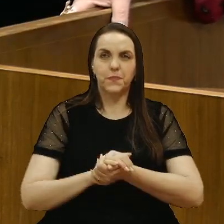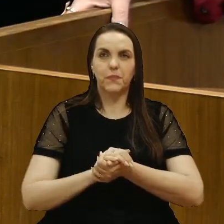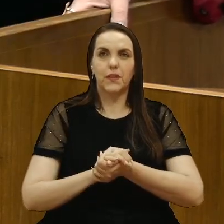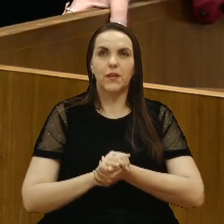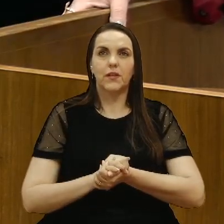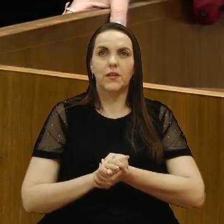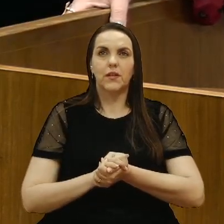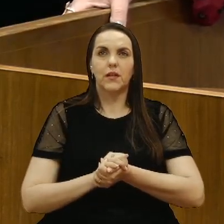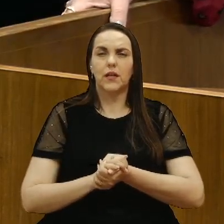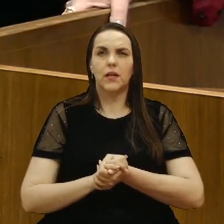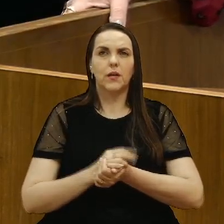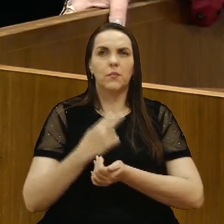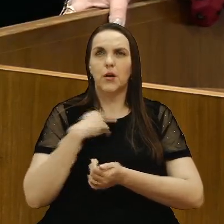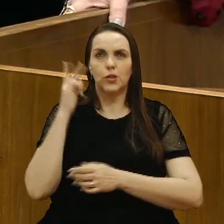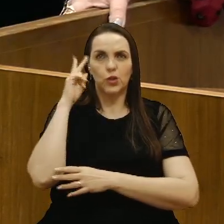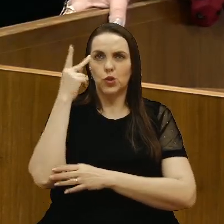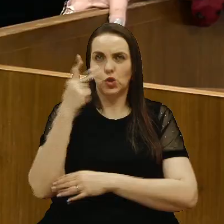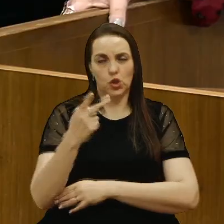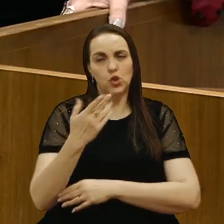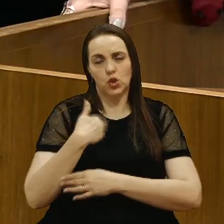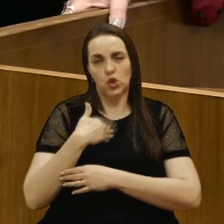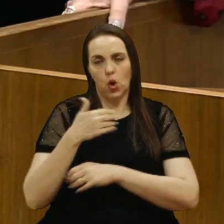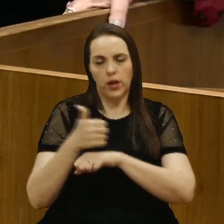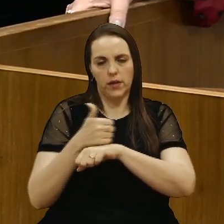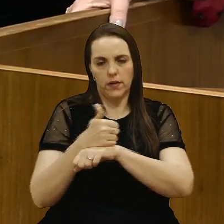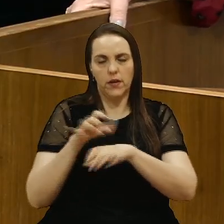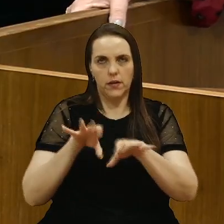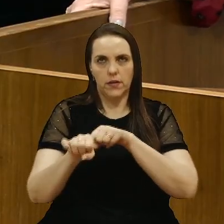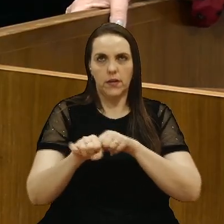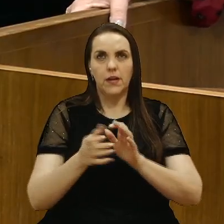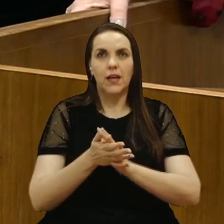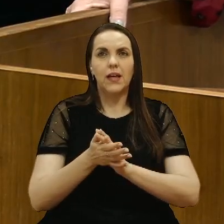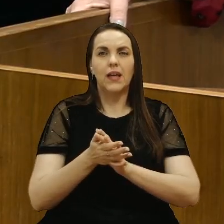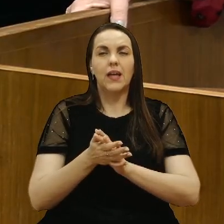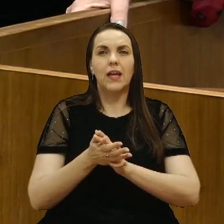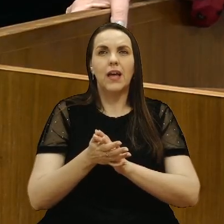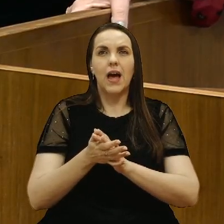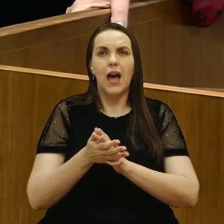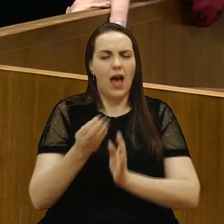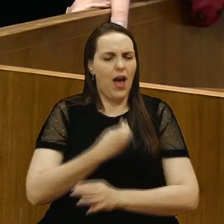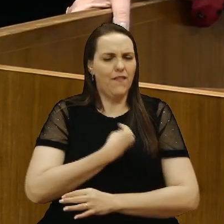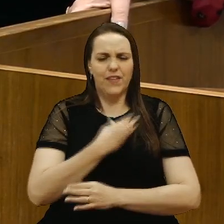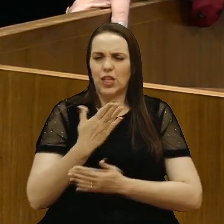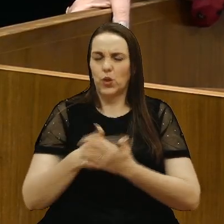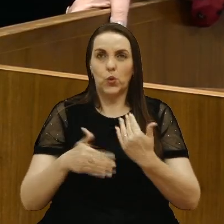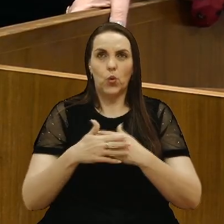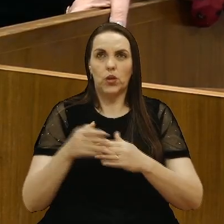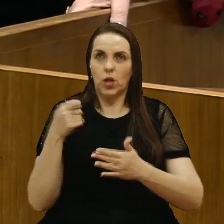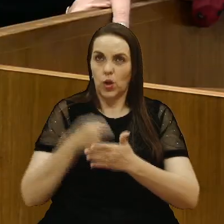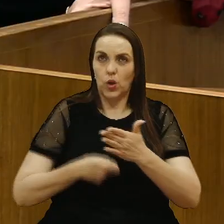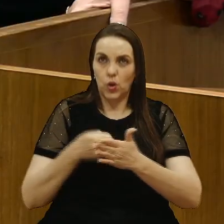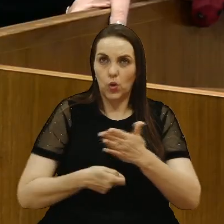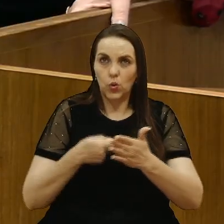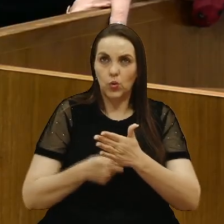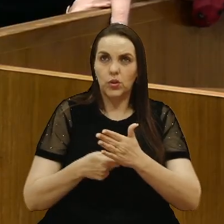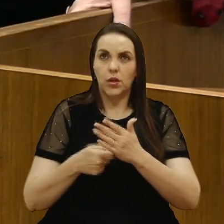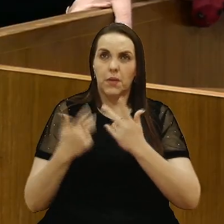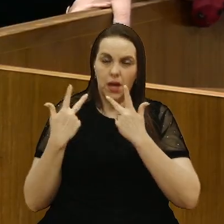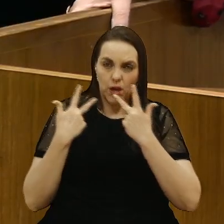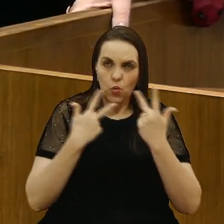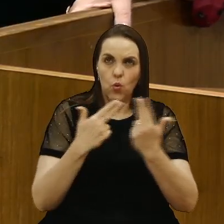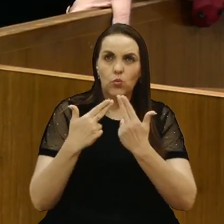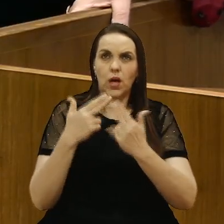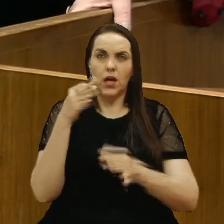como historiadora, mas mais do que historiadora, como uma pessoa que a vida inteira lutou pela igualdade,